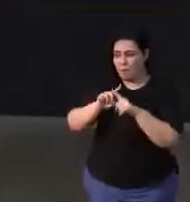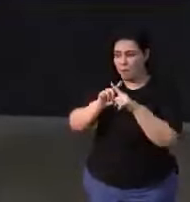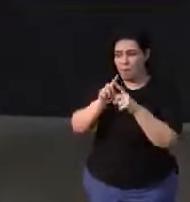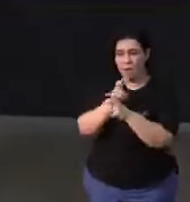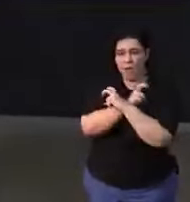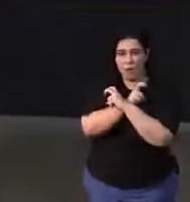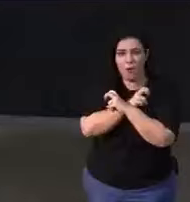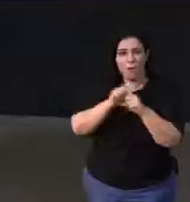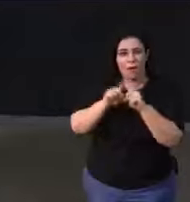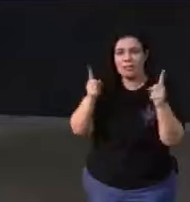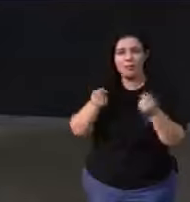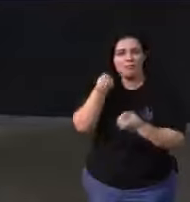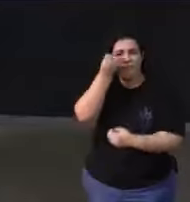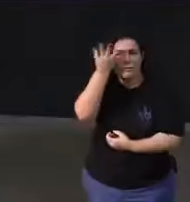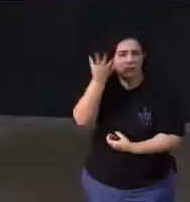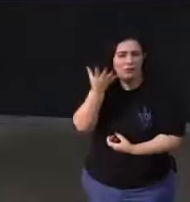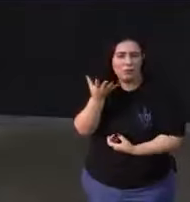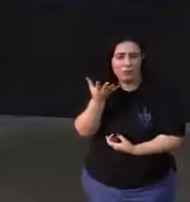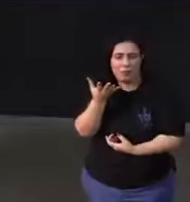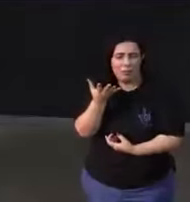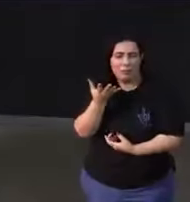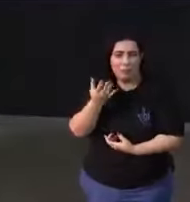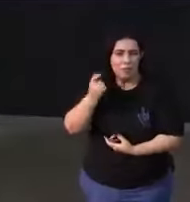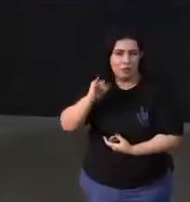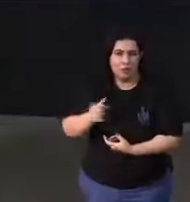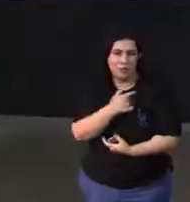ele não faz caso de José.